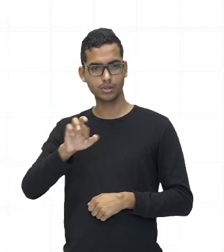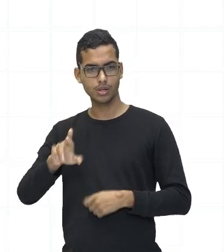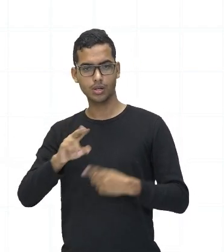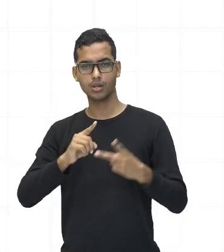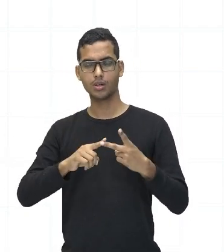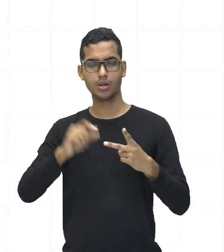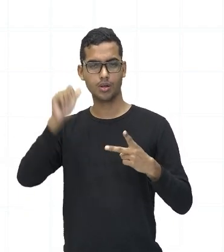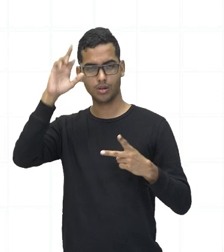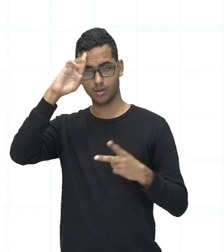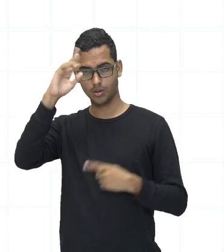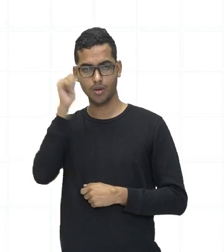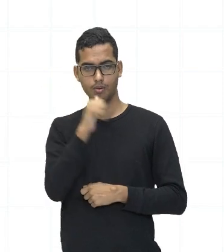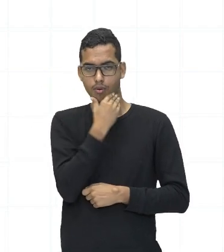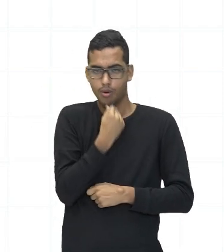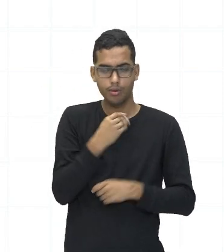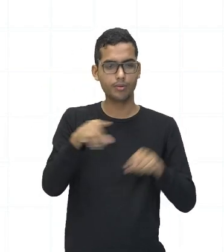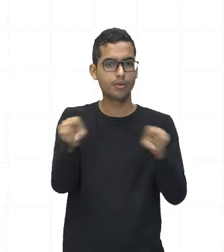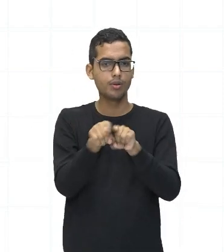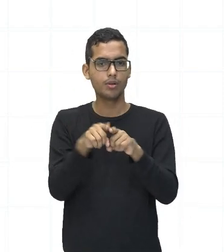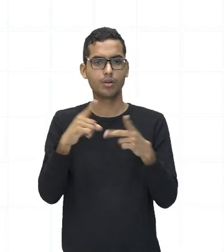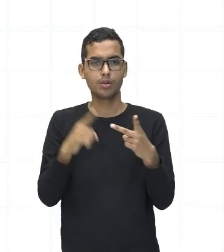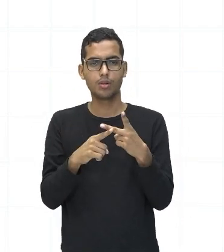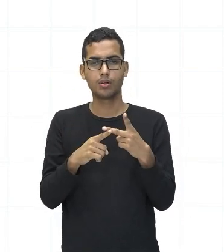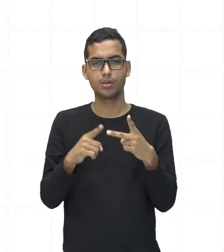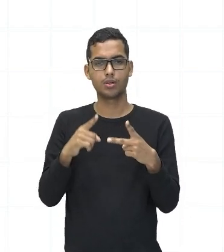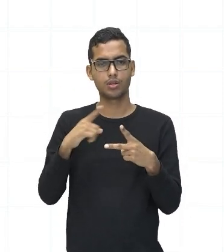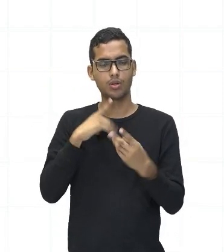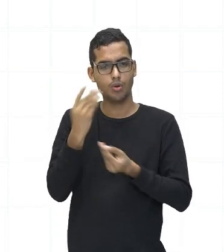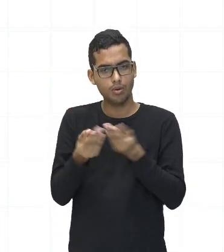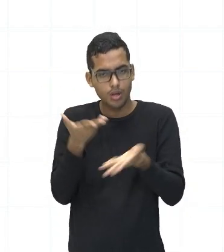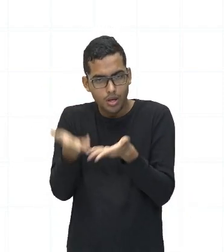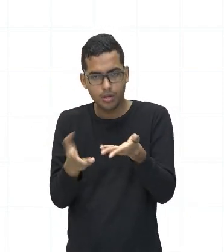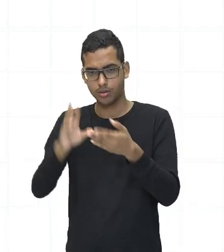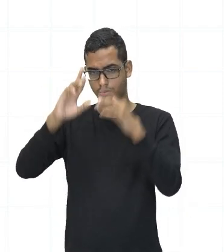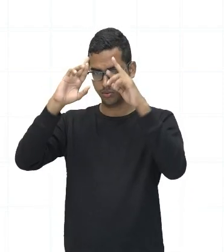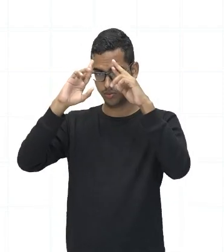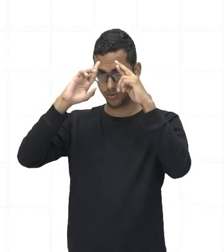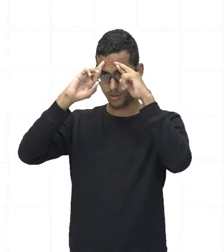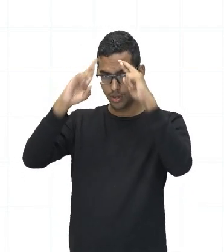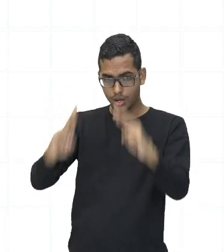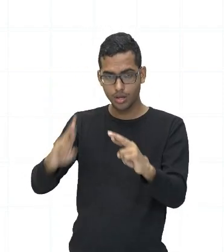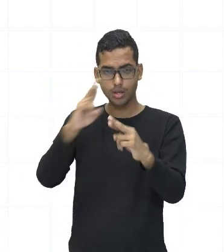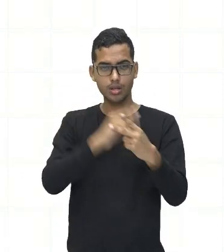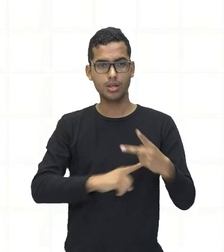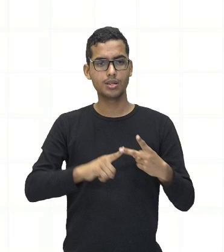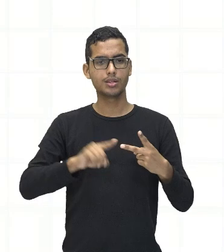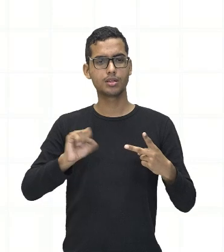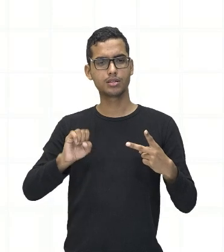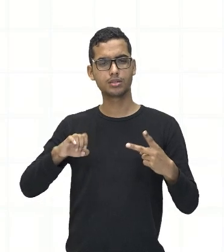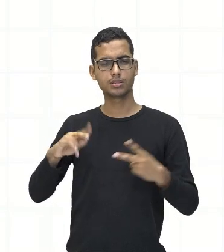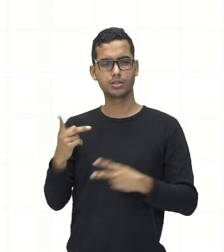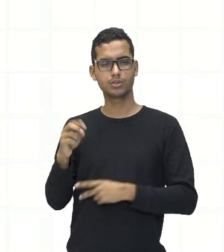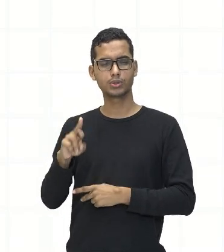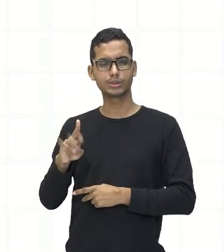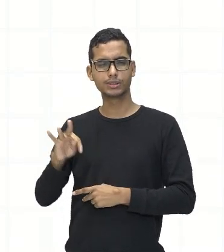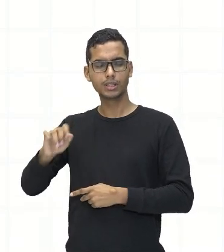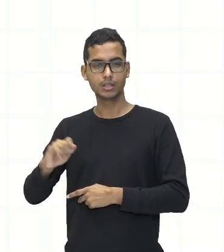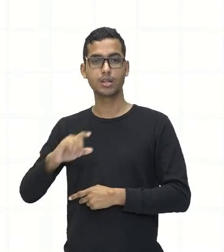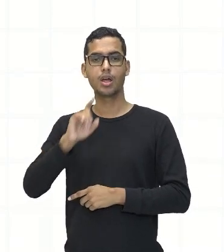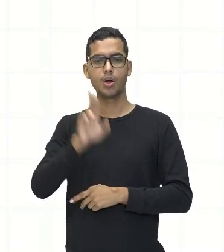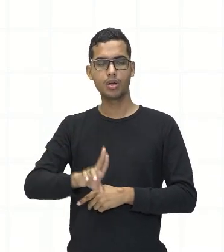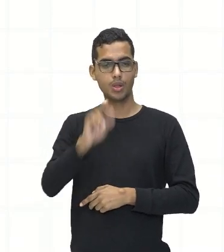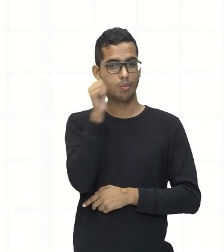que nota para nós um tratamento respeitoso. Senhorita é usado para moças